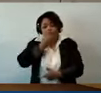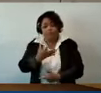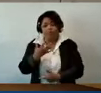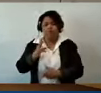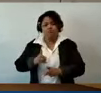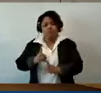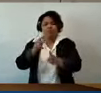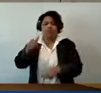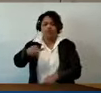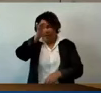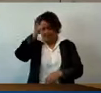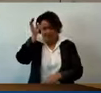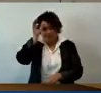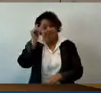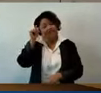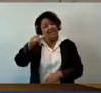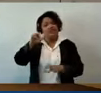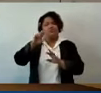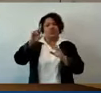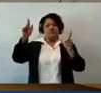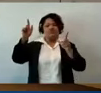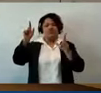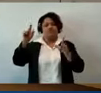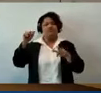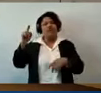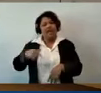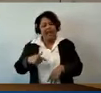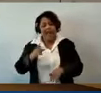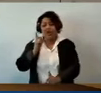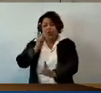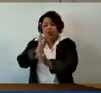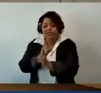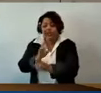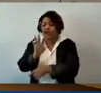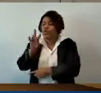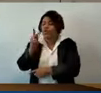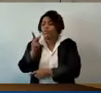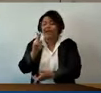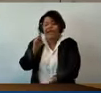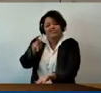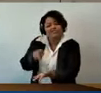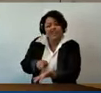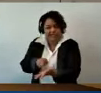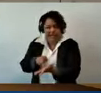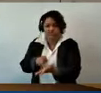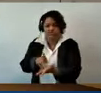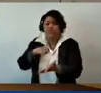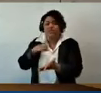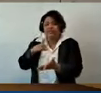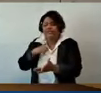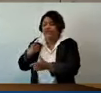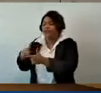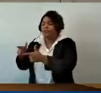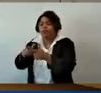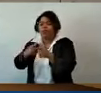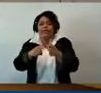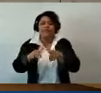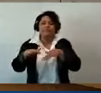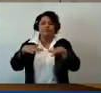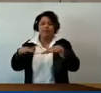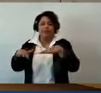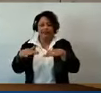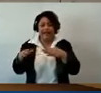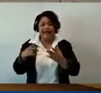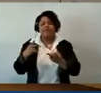de realmente encontrar com Belo Horizonte real, a Belo Horizonte dos problemas de mobilidade, Belo Horizonte que